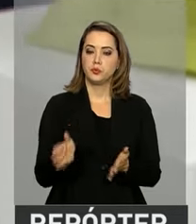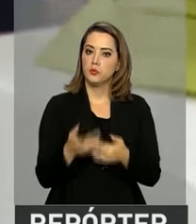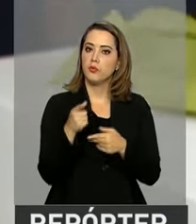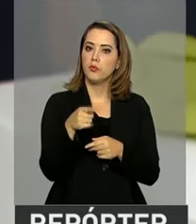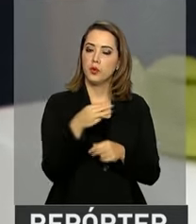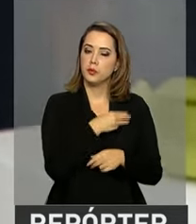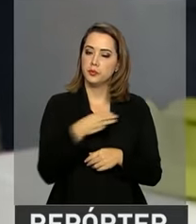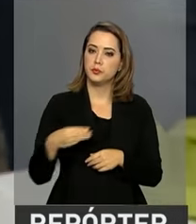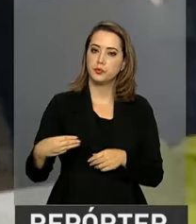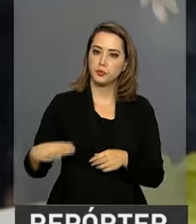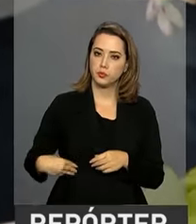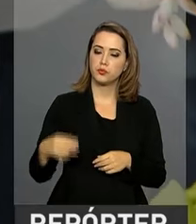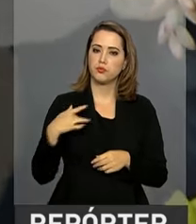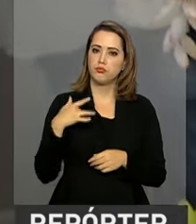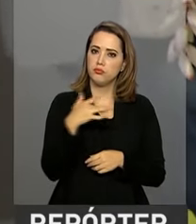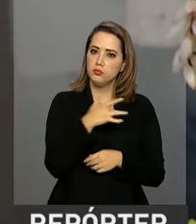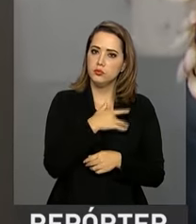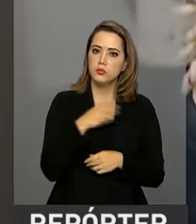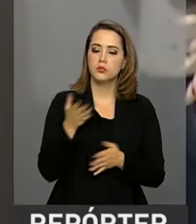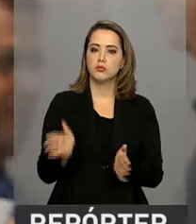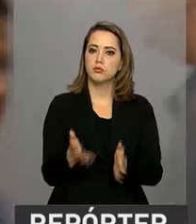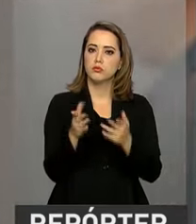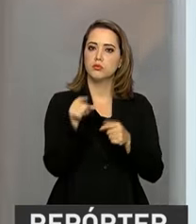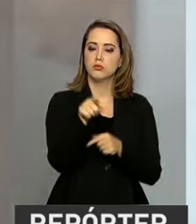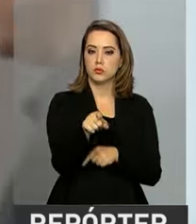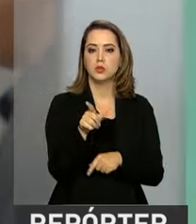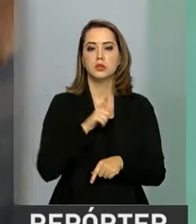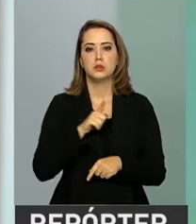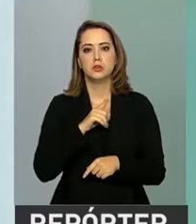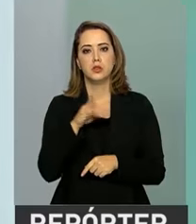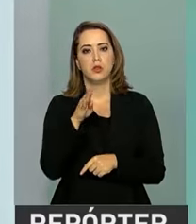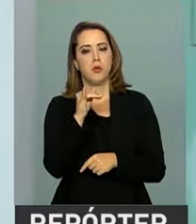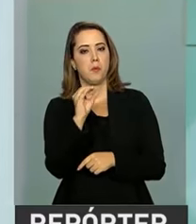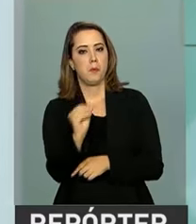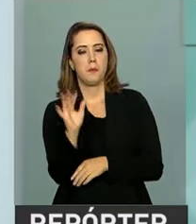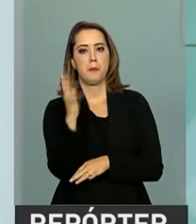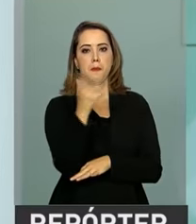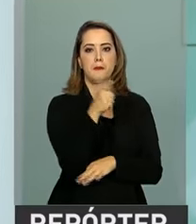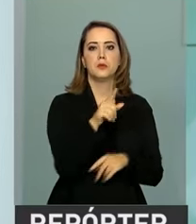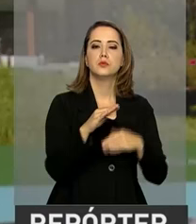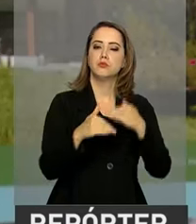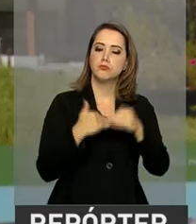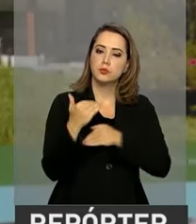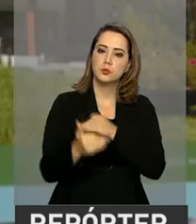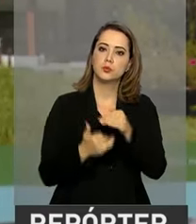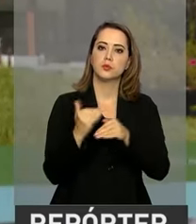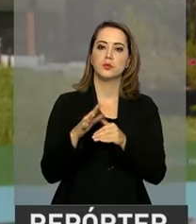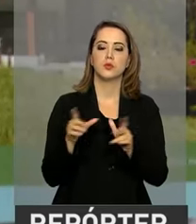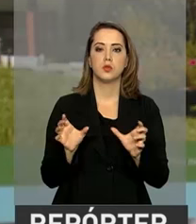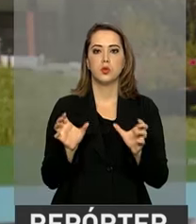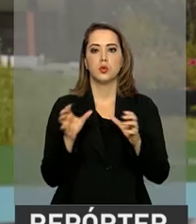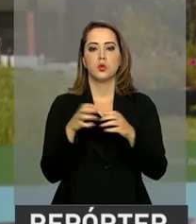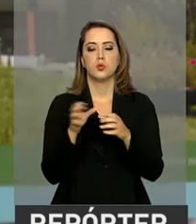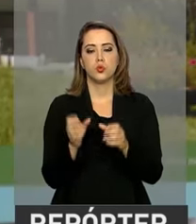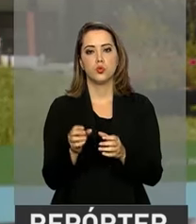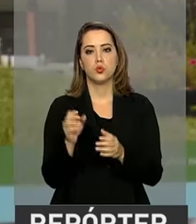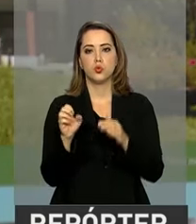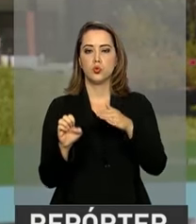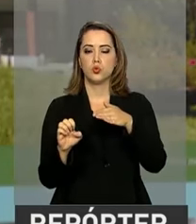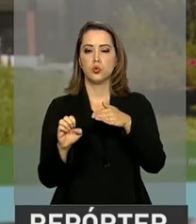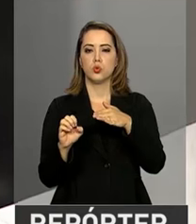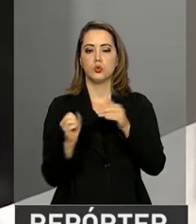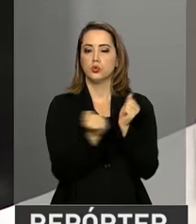aproveitamento sustentável da biodiversidade e o desenvolvimento da cadeia produtiva e da indústria Nacional de